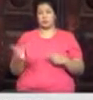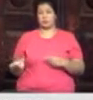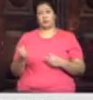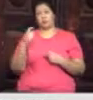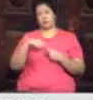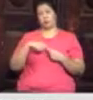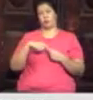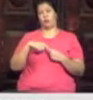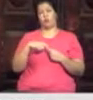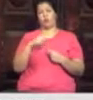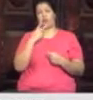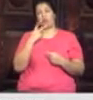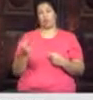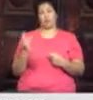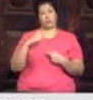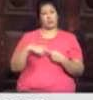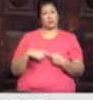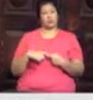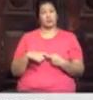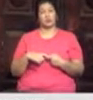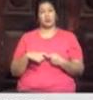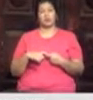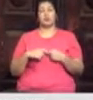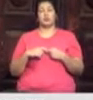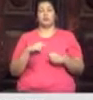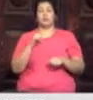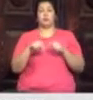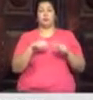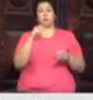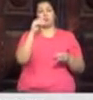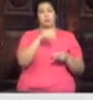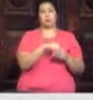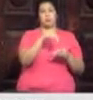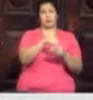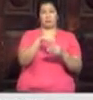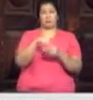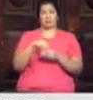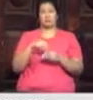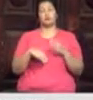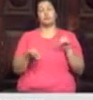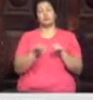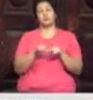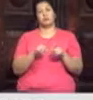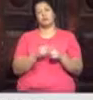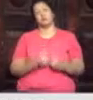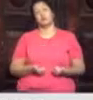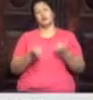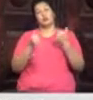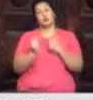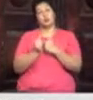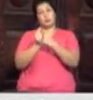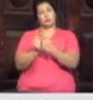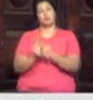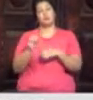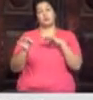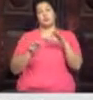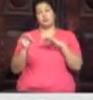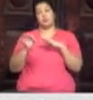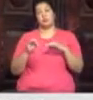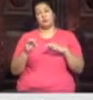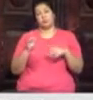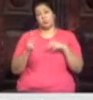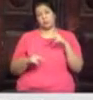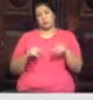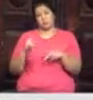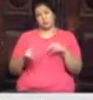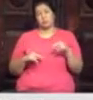de suas iniciativas para trocar votos e melhorar o apoio aos seus projetos impopulares aqui na Assembleia Legislativa,